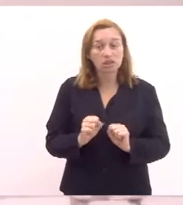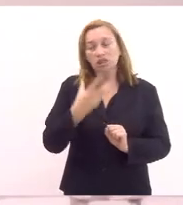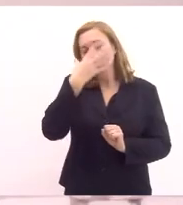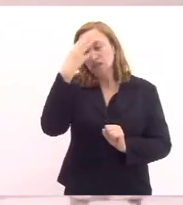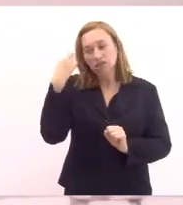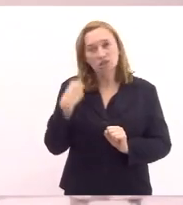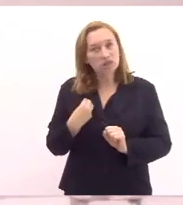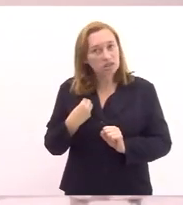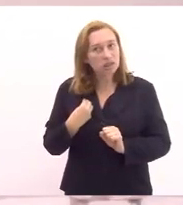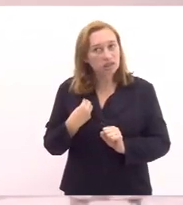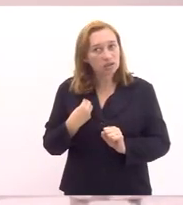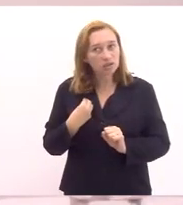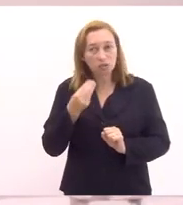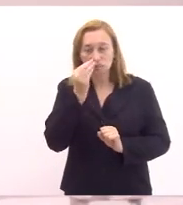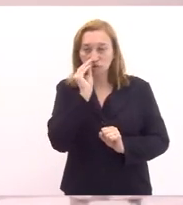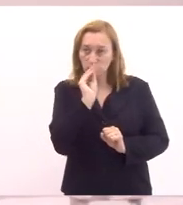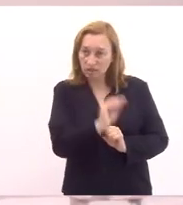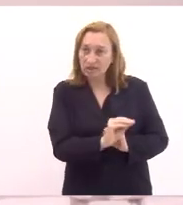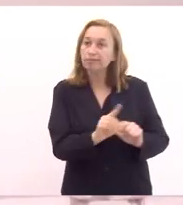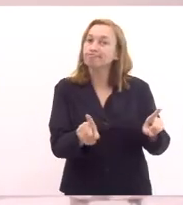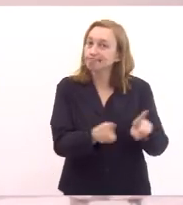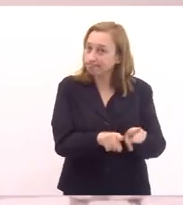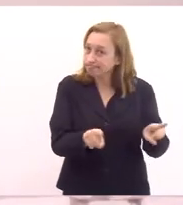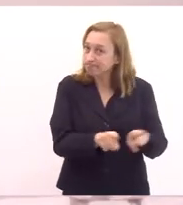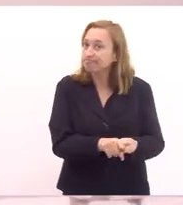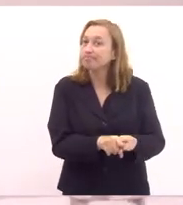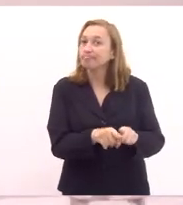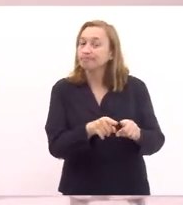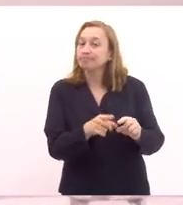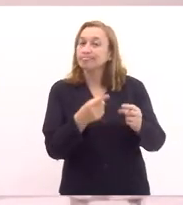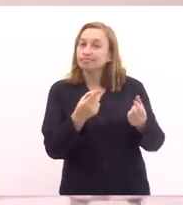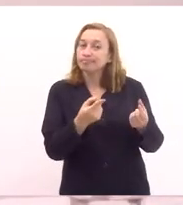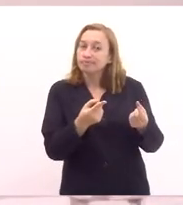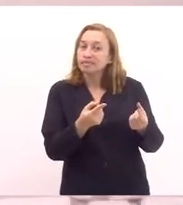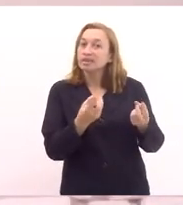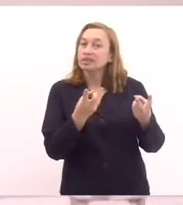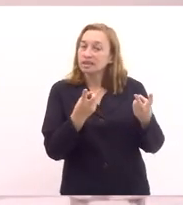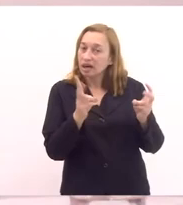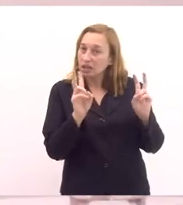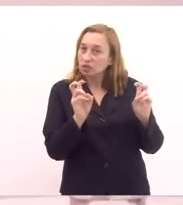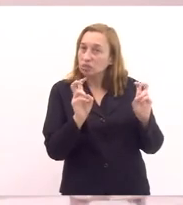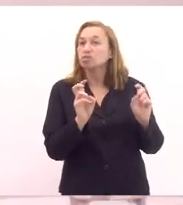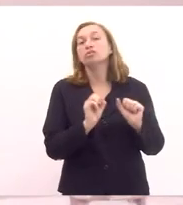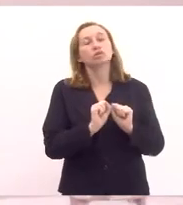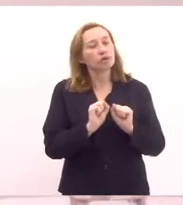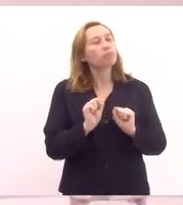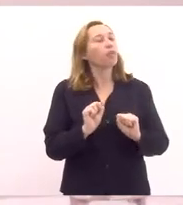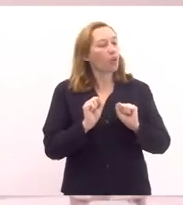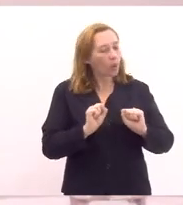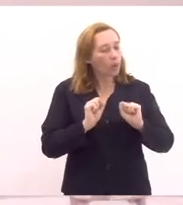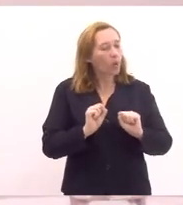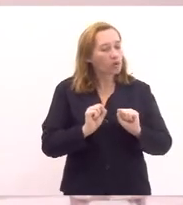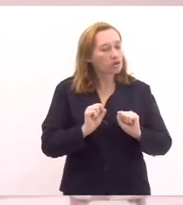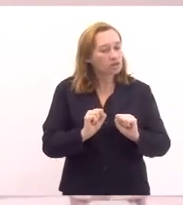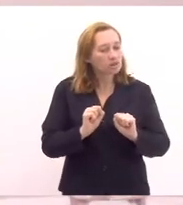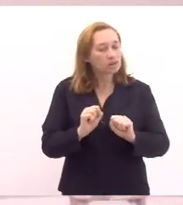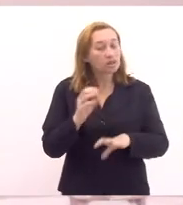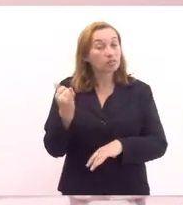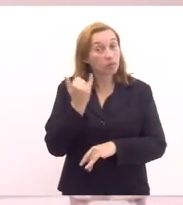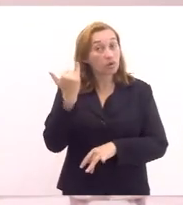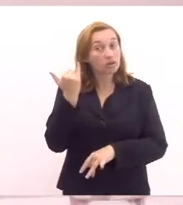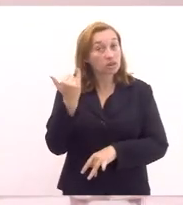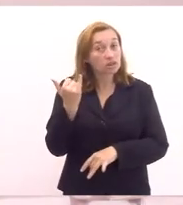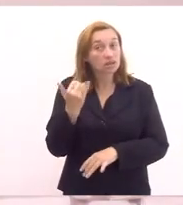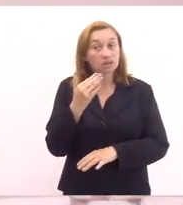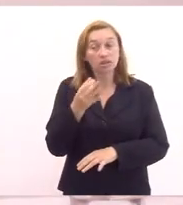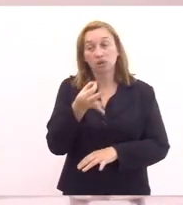esquecidos ou desrespeitado sentam também tem esse detalhe nesse sentido podem ser válidas algumas